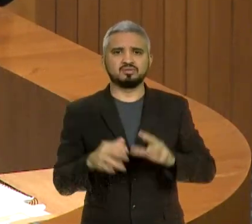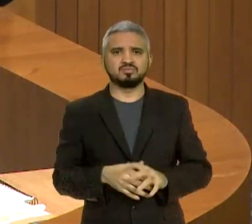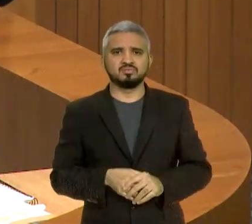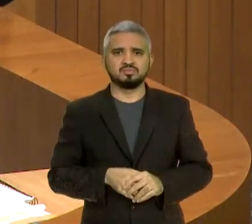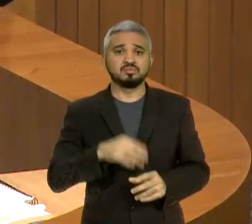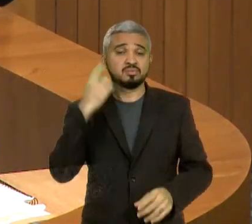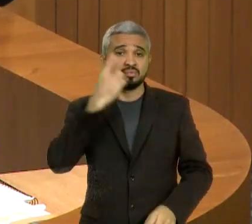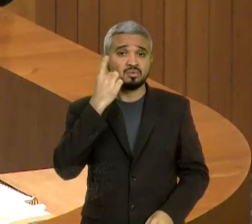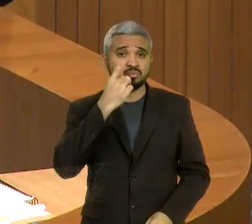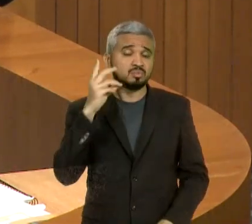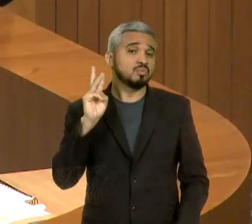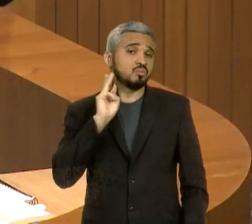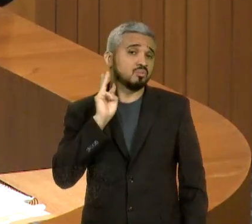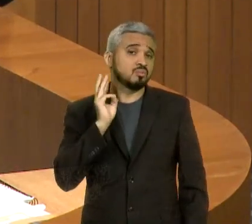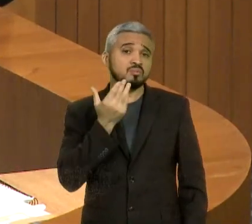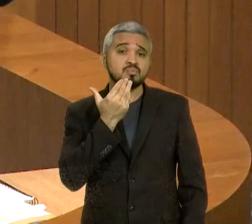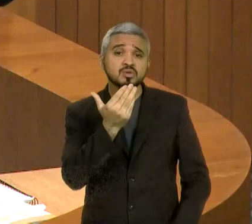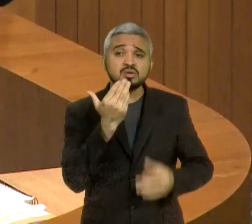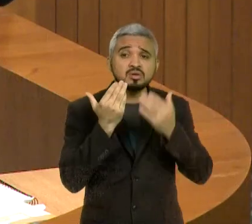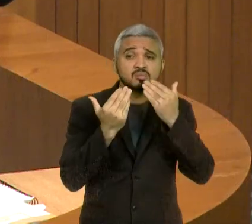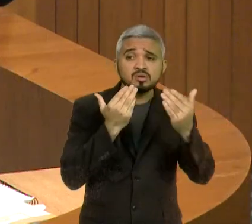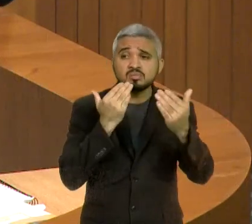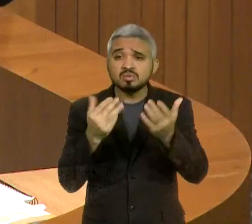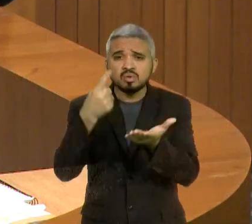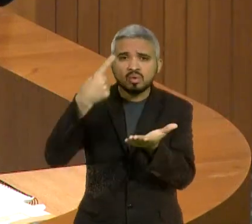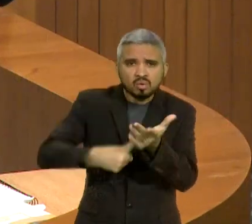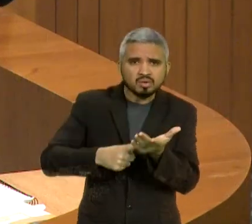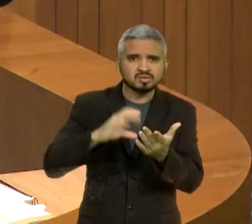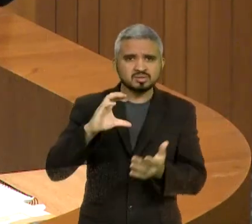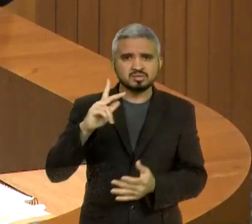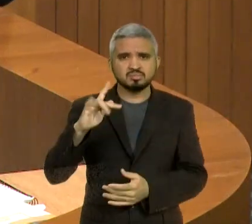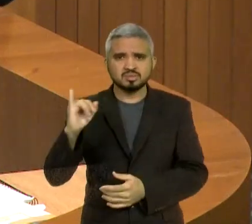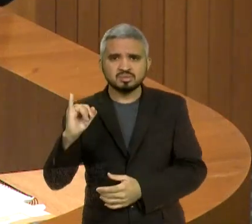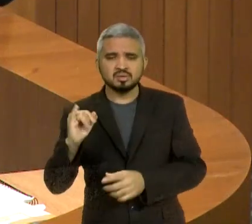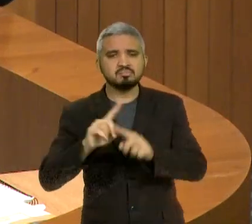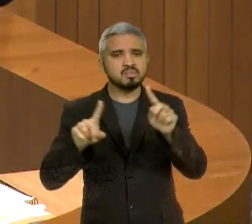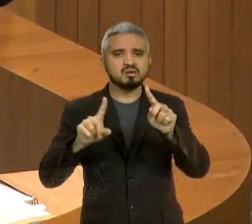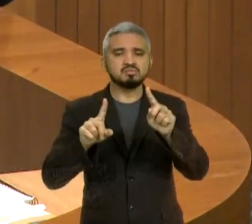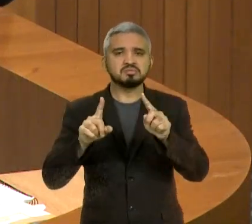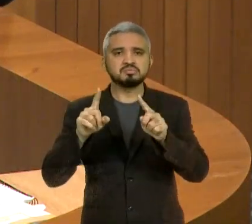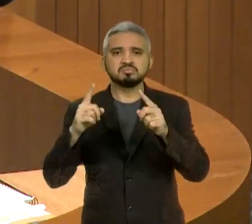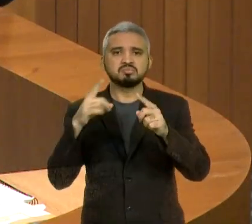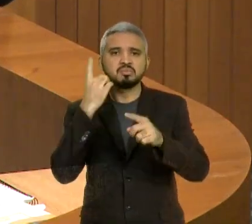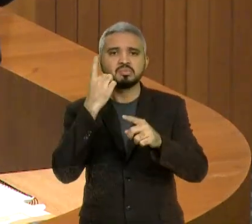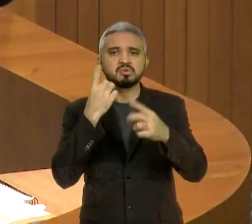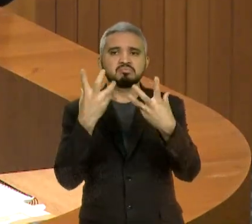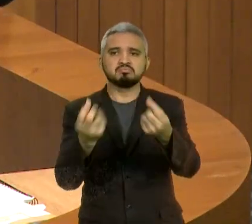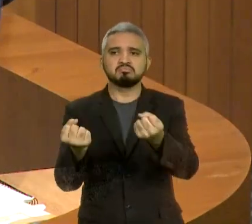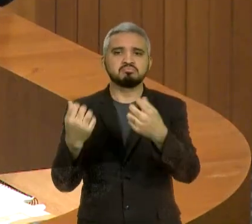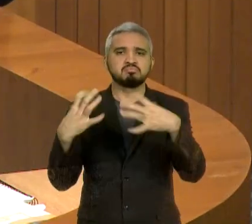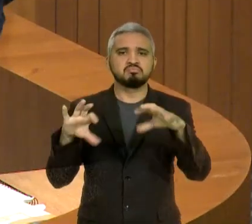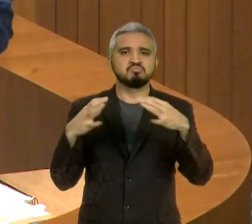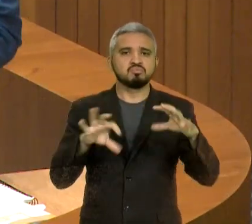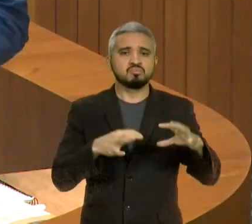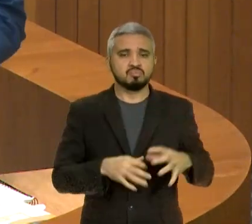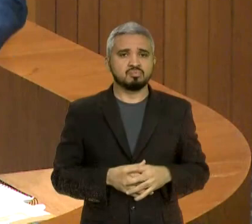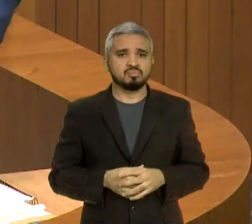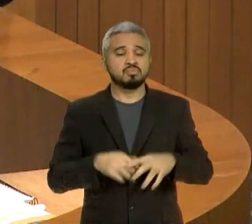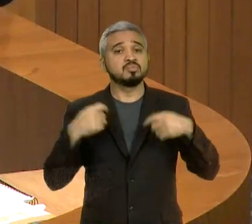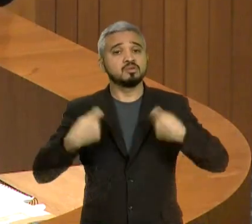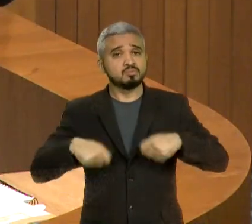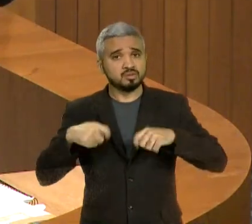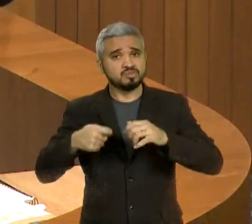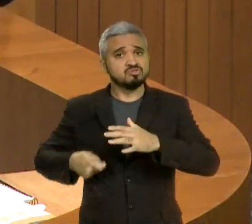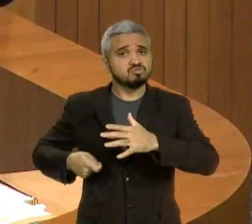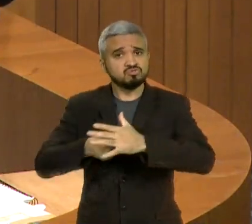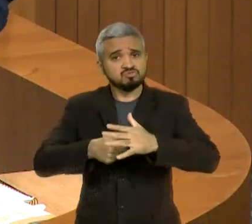Wellington. Até hoje. Para trazer alguma responsabilização para essas empresas, e nós temos uma série de